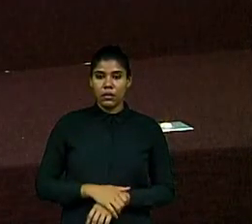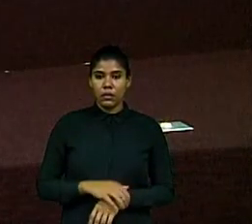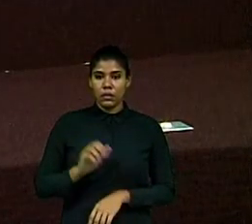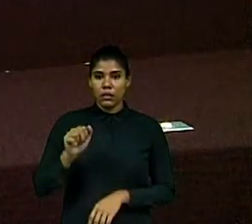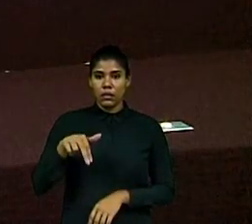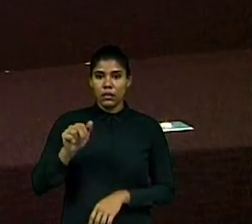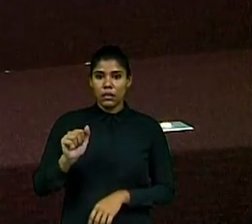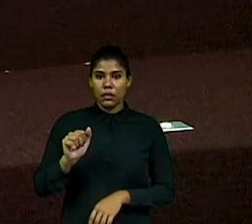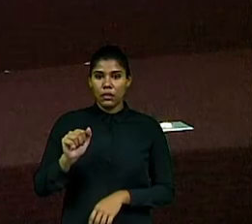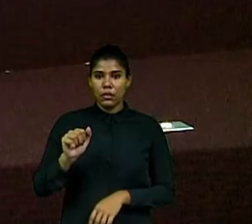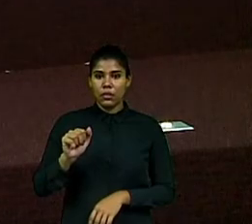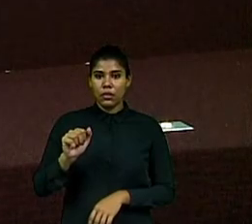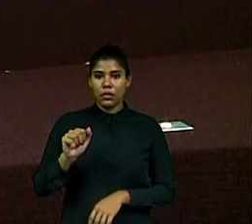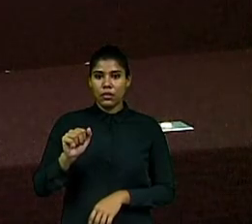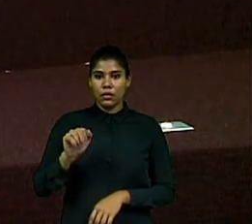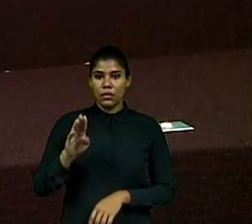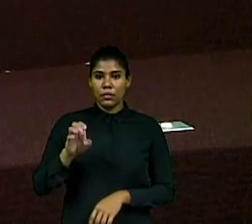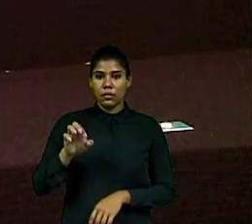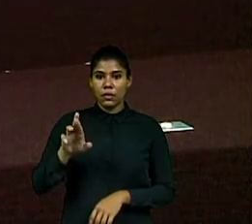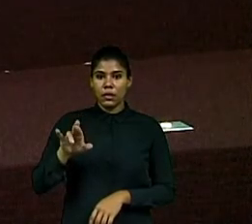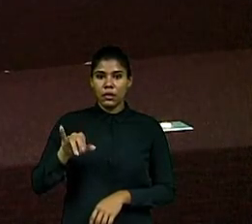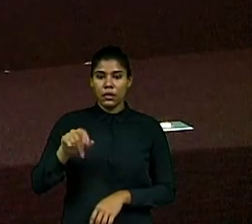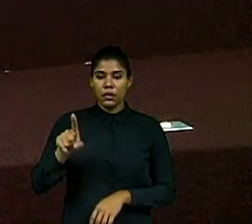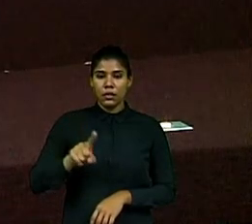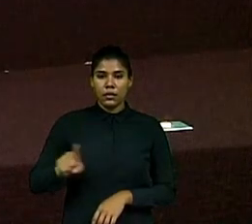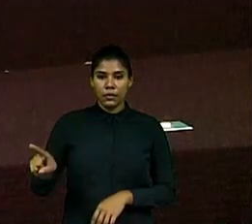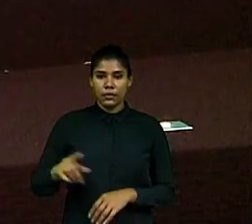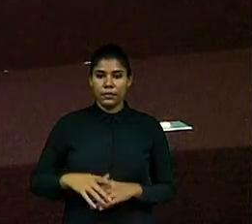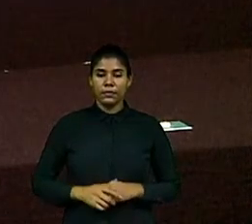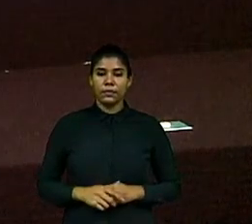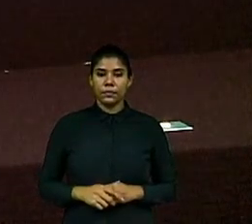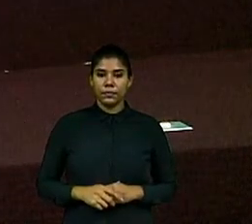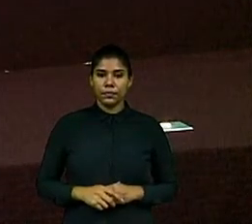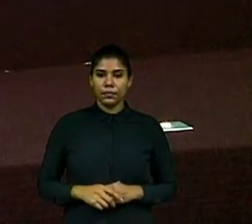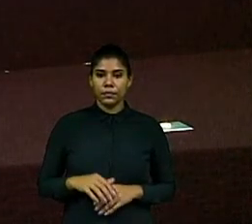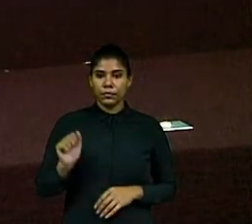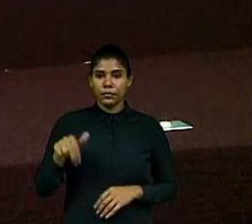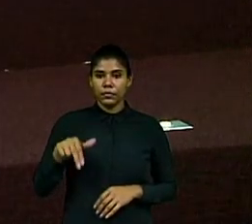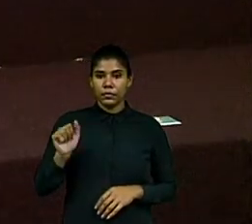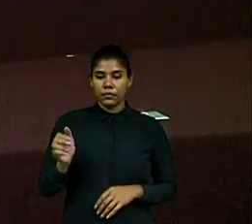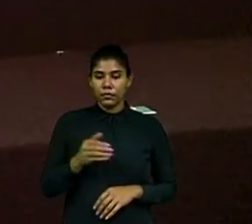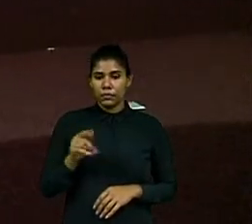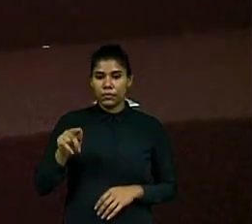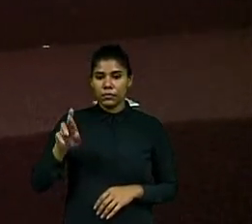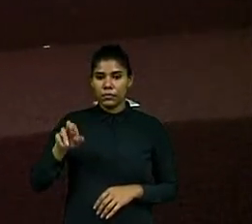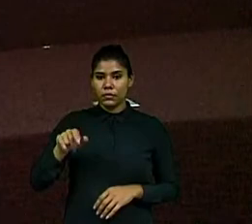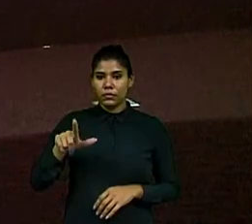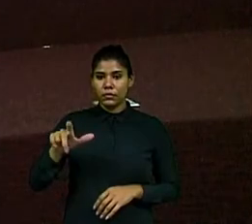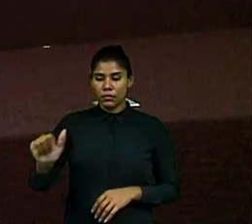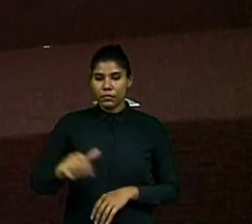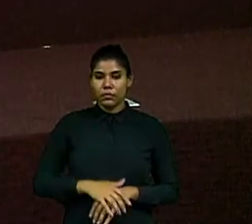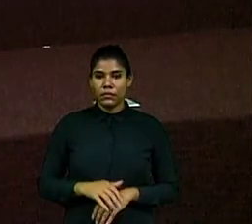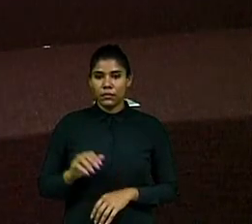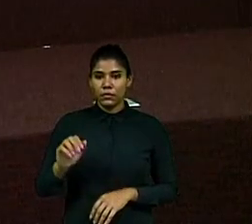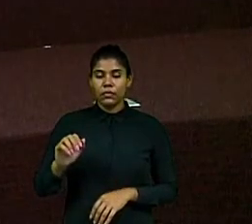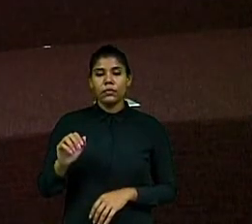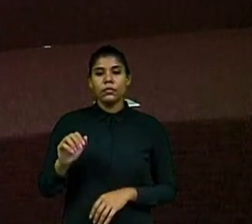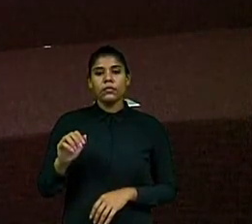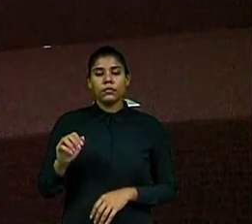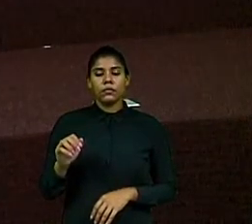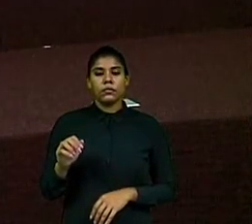da Silva Ana Carolina Ribeiro Cardoso da Cruz Ana Graziele da Costa Martins aí na Rebeca Batista